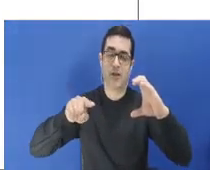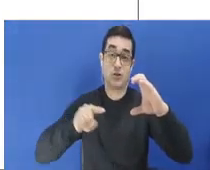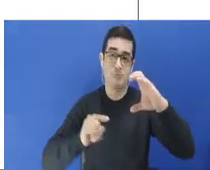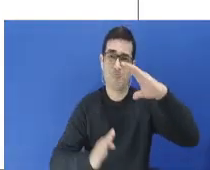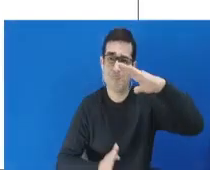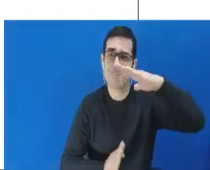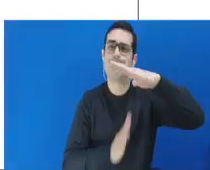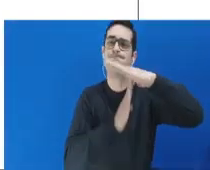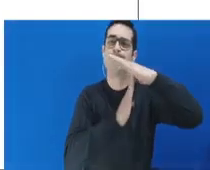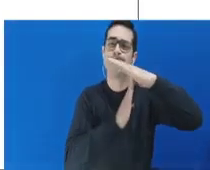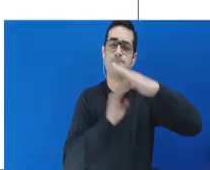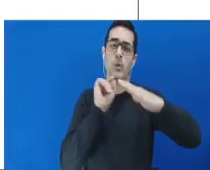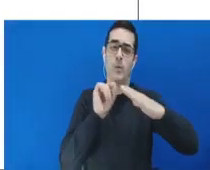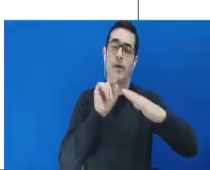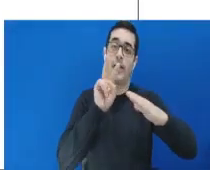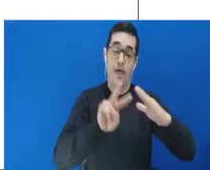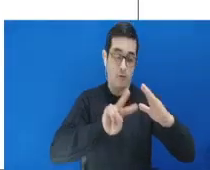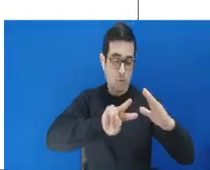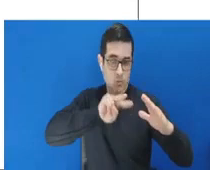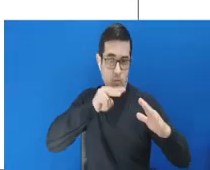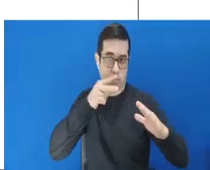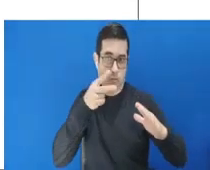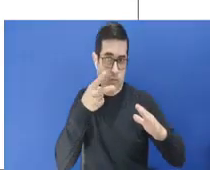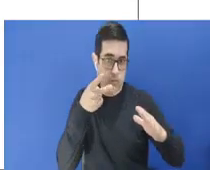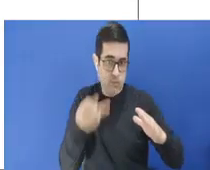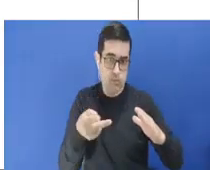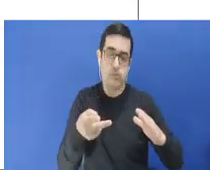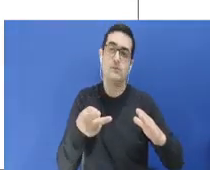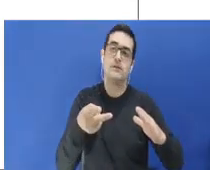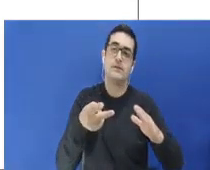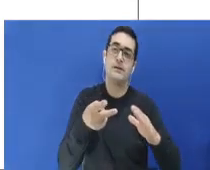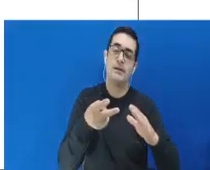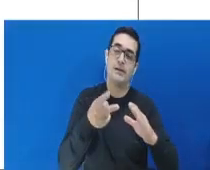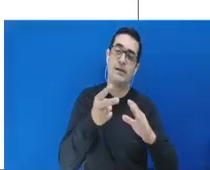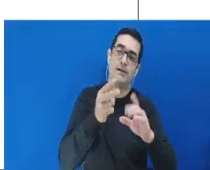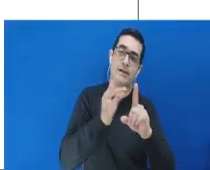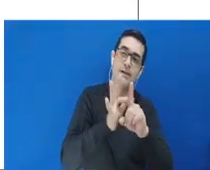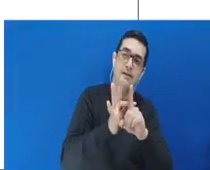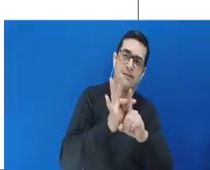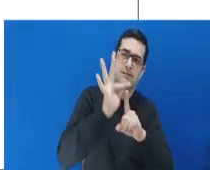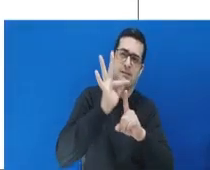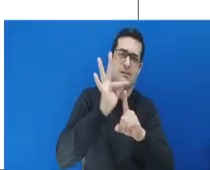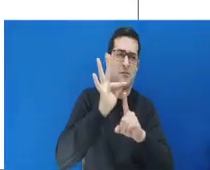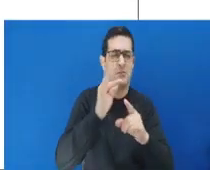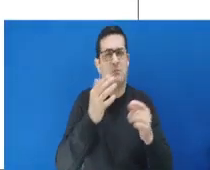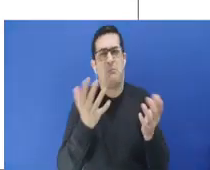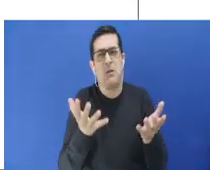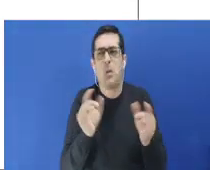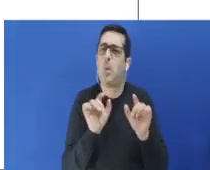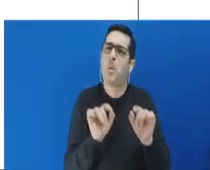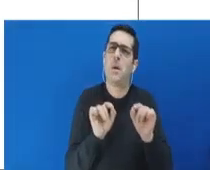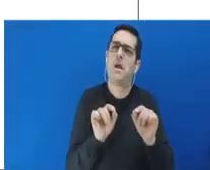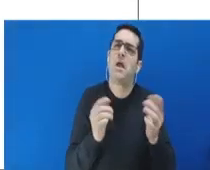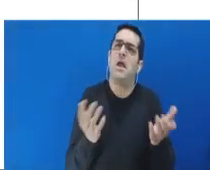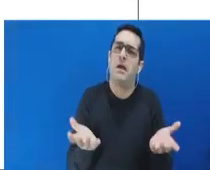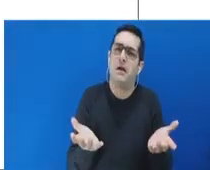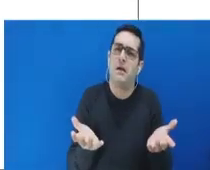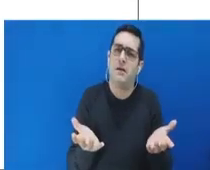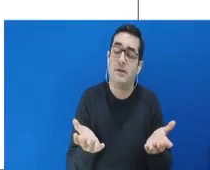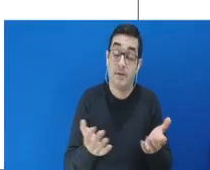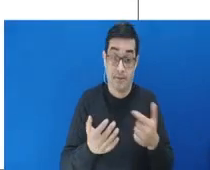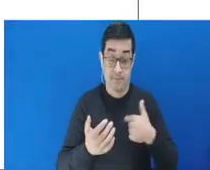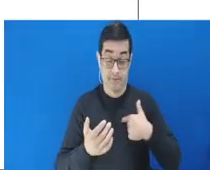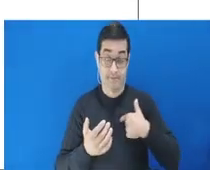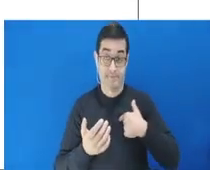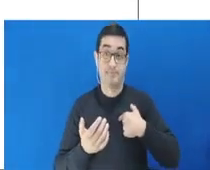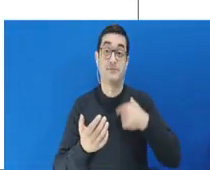é inversamente proporcional à temperatura. Professor, o que quer dizer isso? Bom, eu não falei para vocês